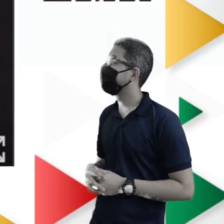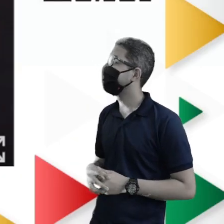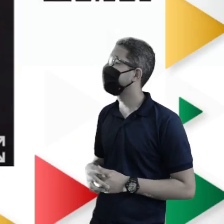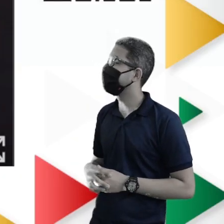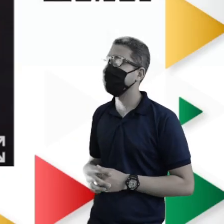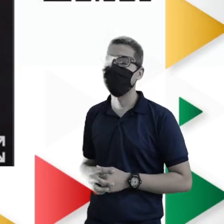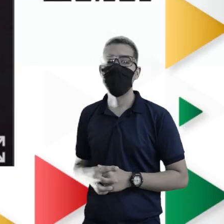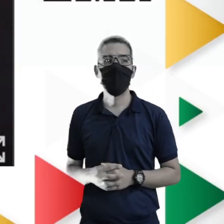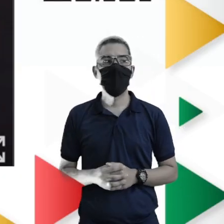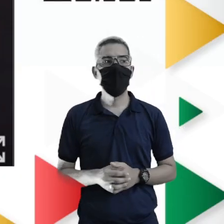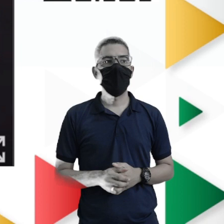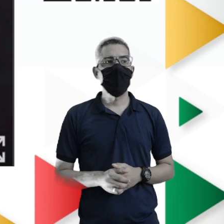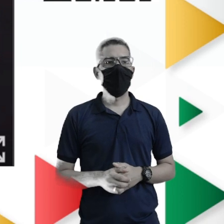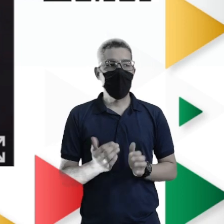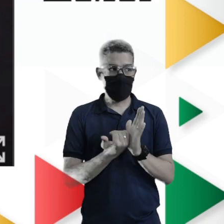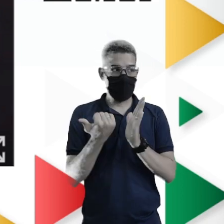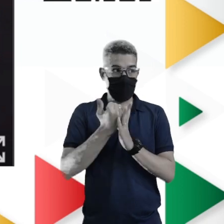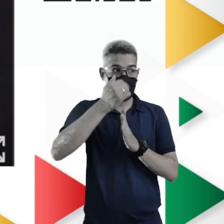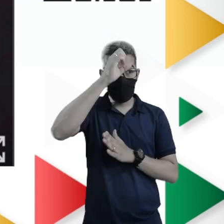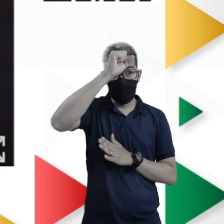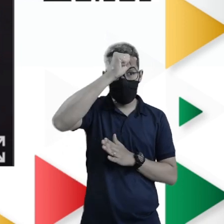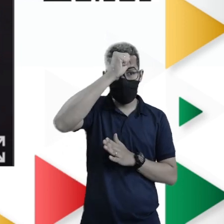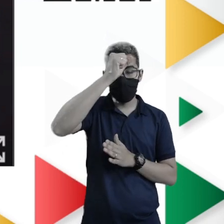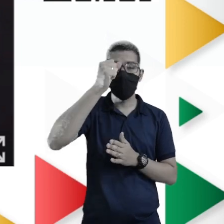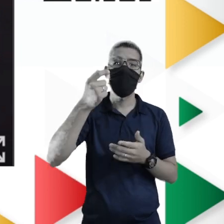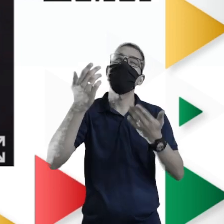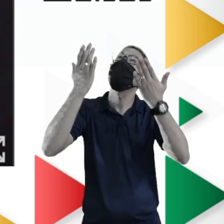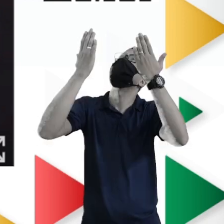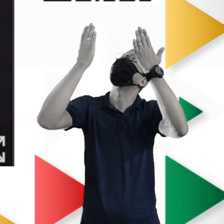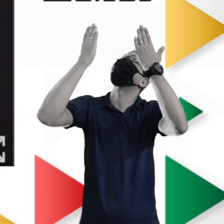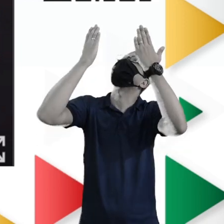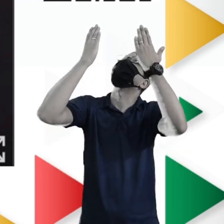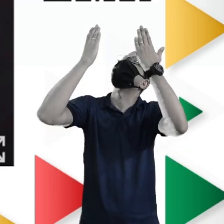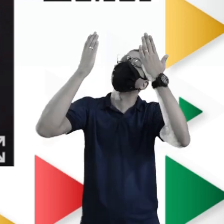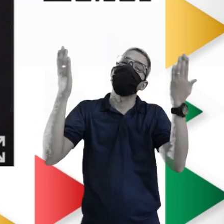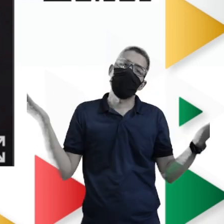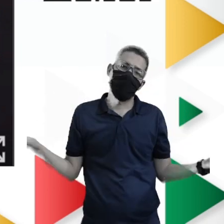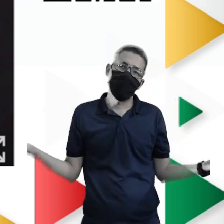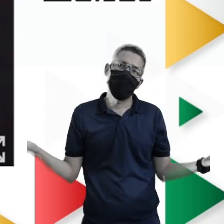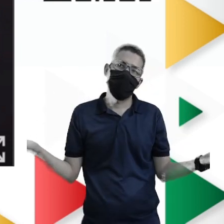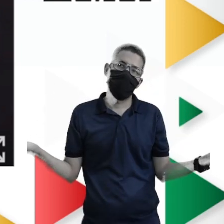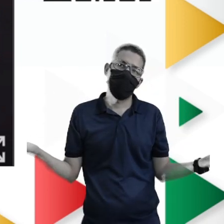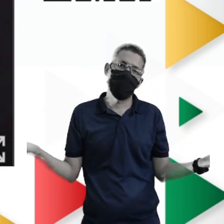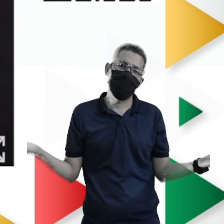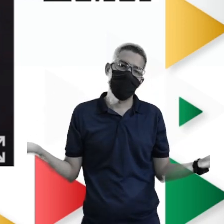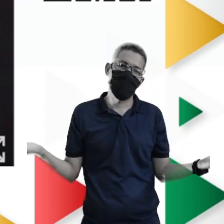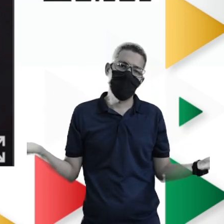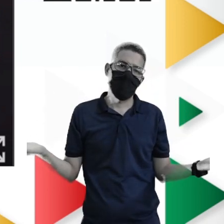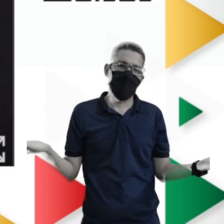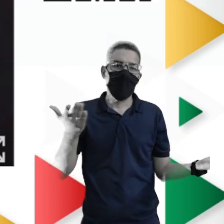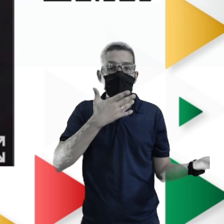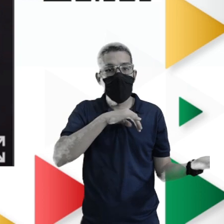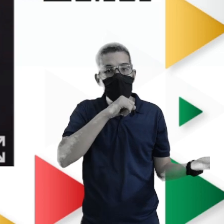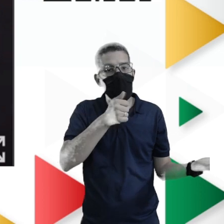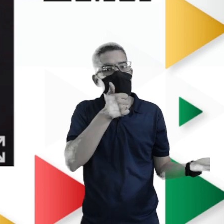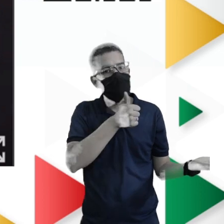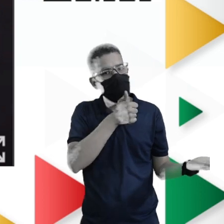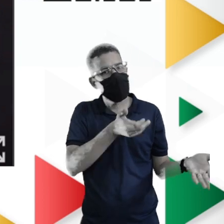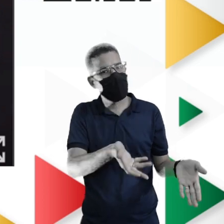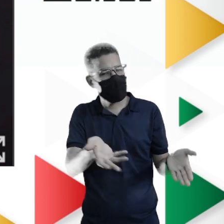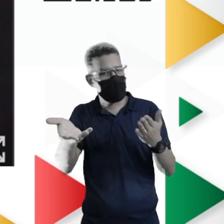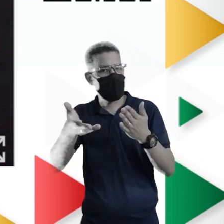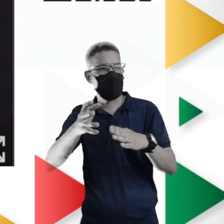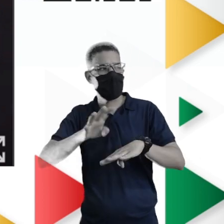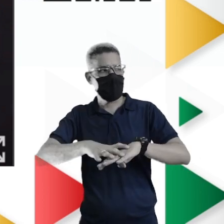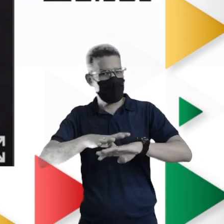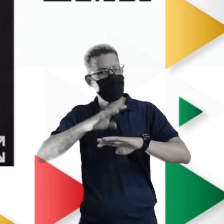o Word Wall. Quer saber um pouquinho mais sobre esse game? Papai, mamãe, deixa o menino jogar a game aí de matemática. Pelo